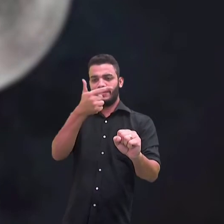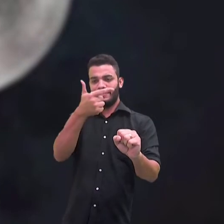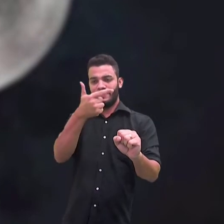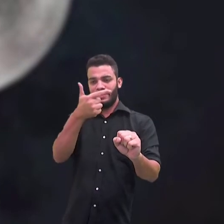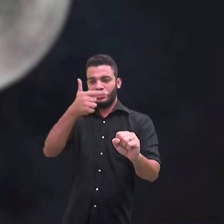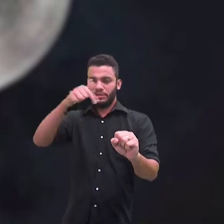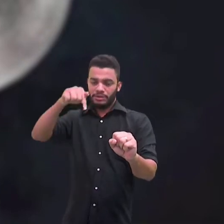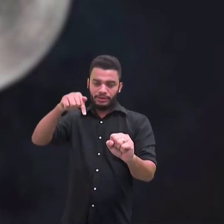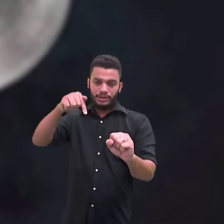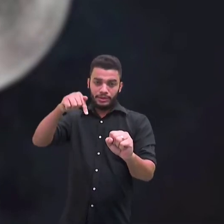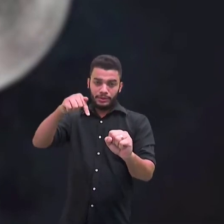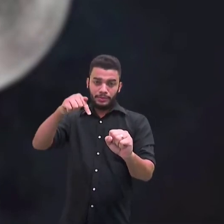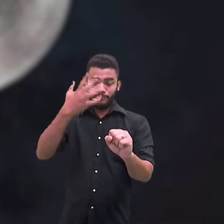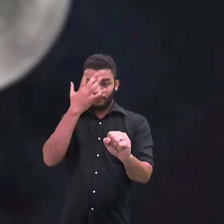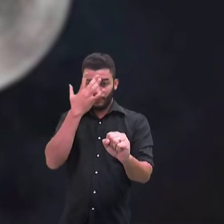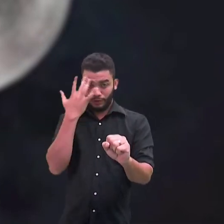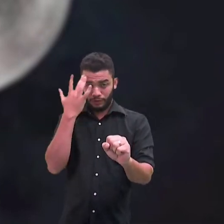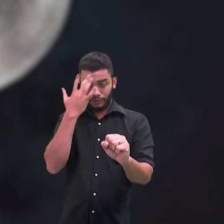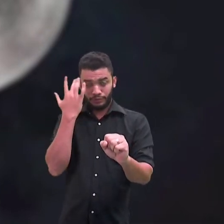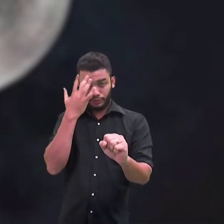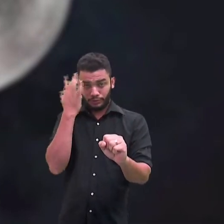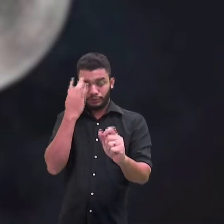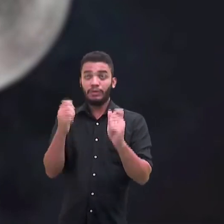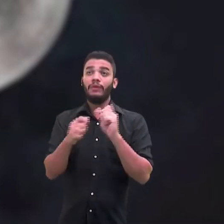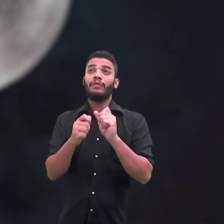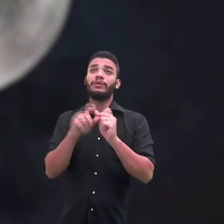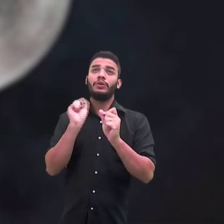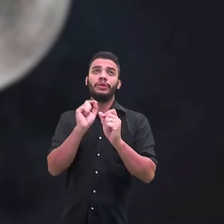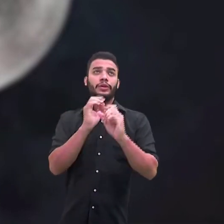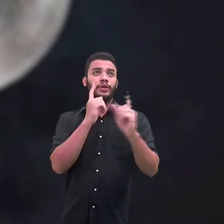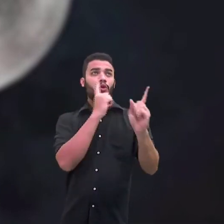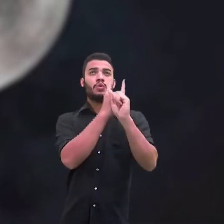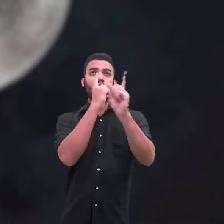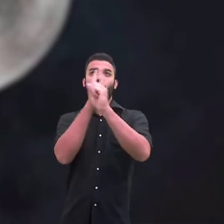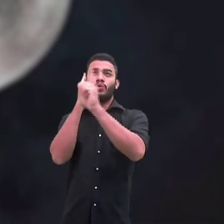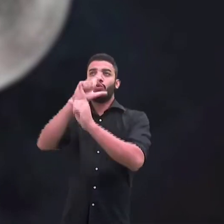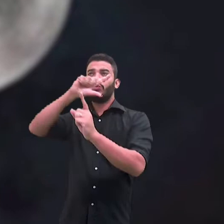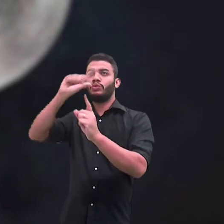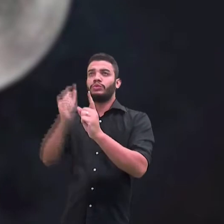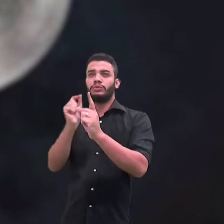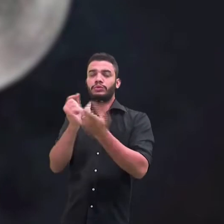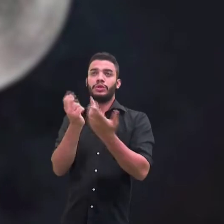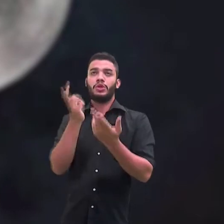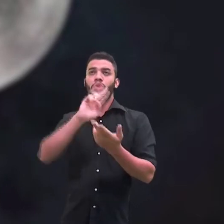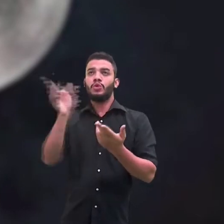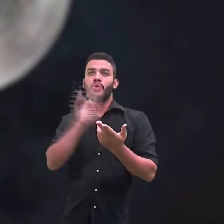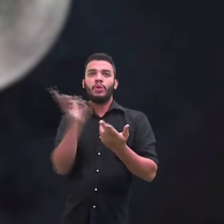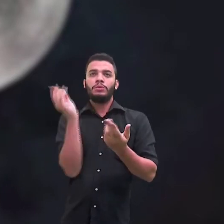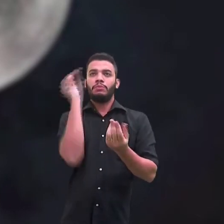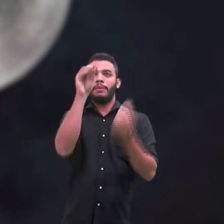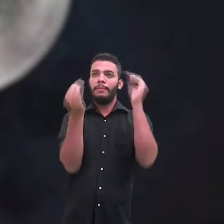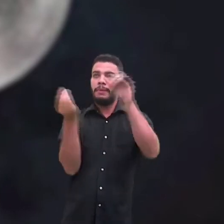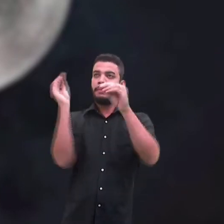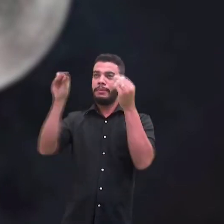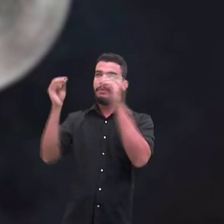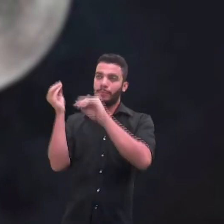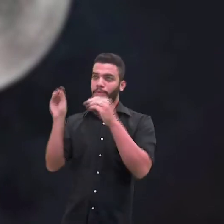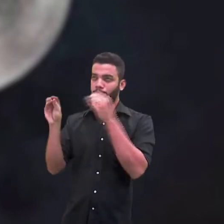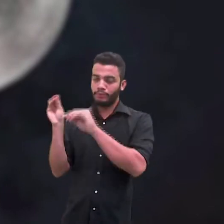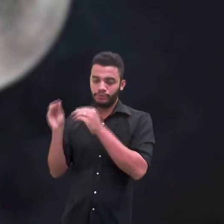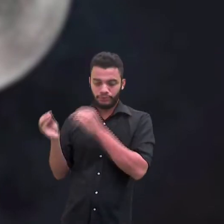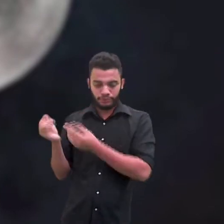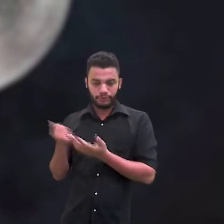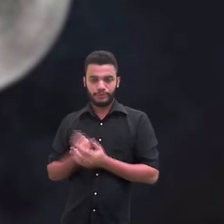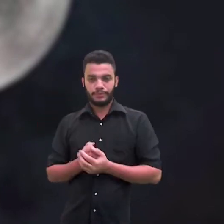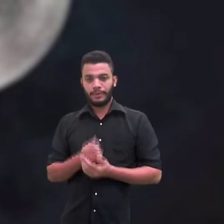da literatura mundial, presentes em obras dos escritores William Shakespeare e Alexander Pope. Ariel